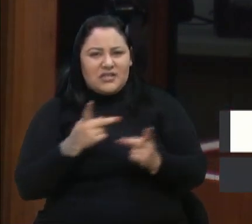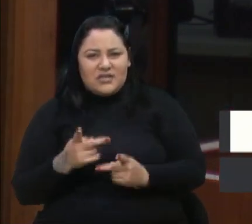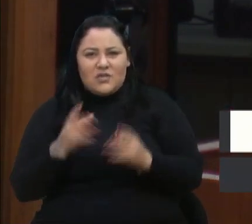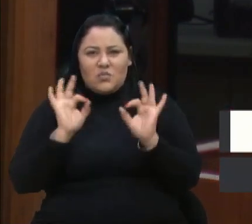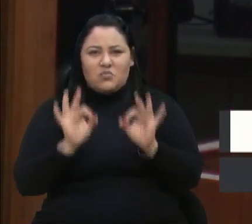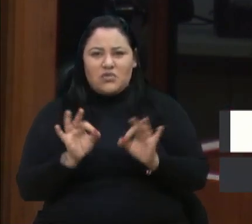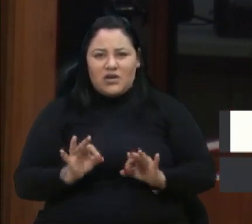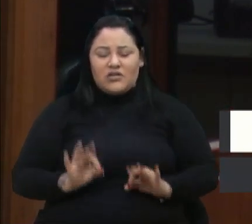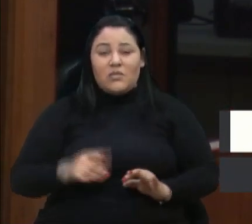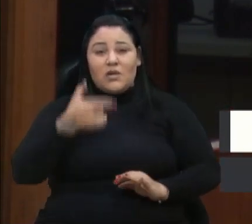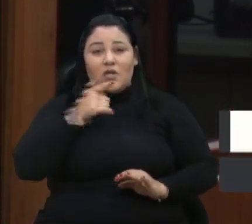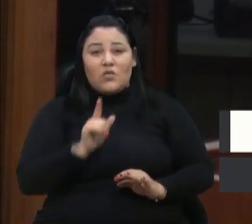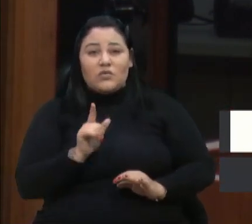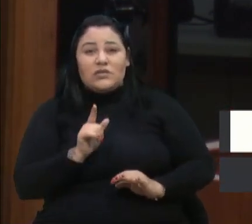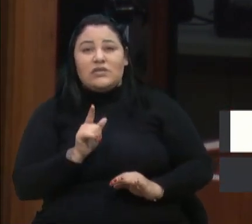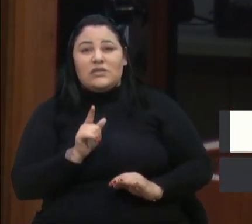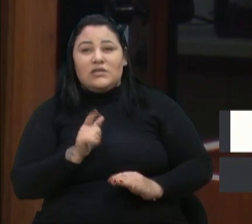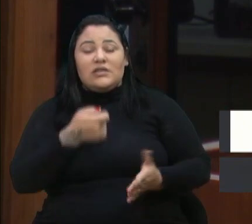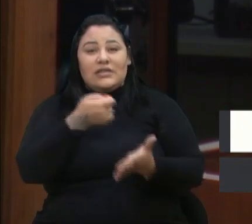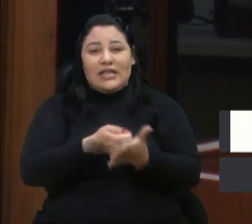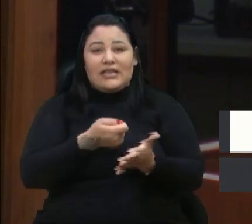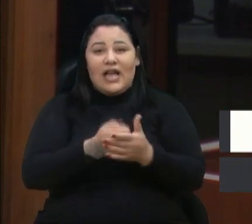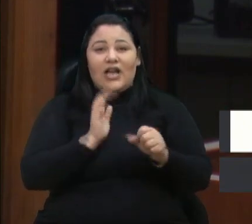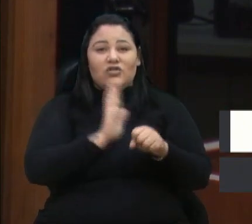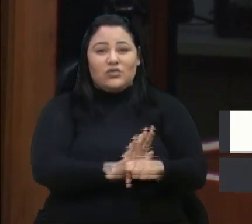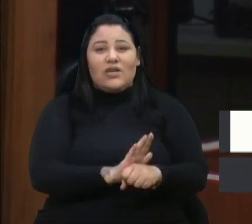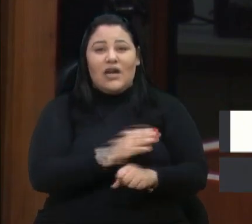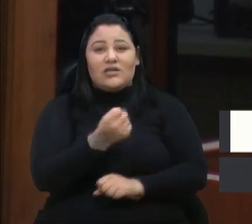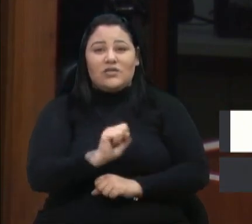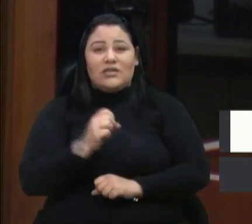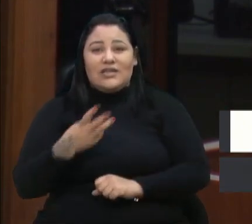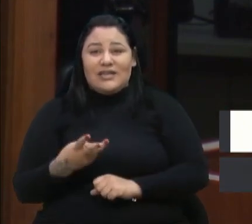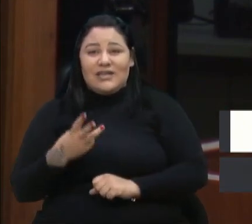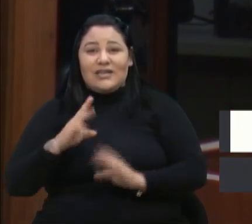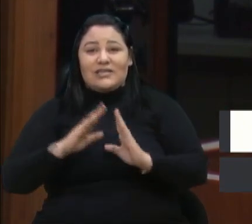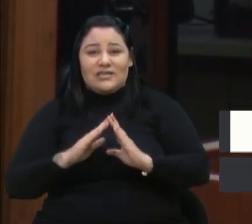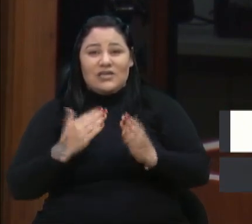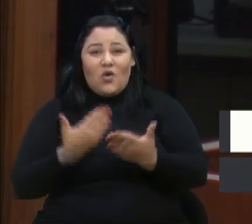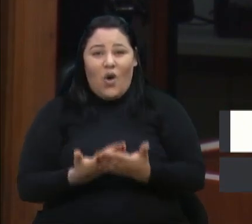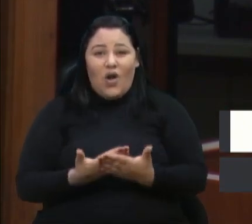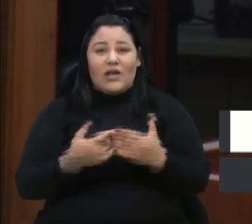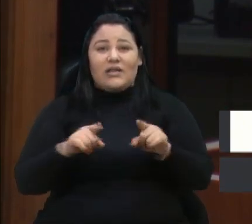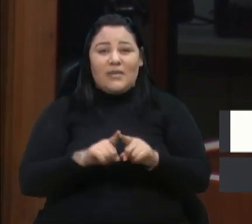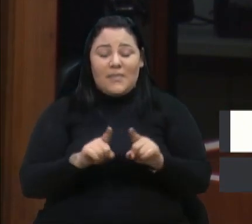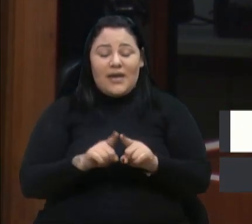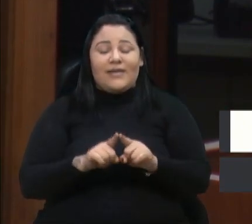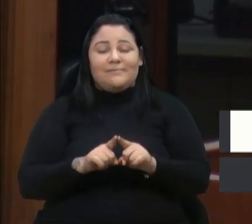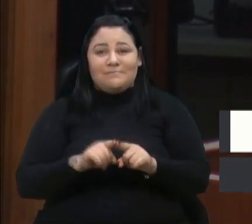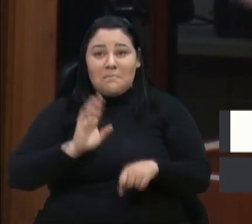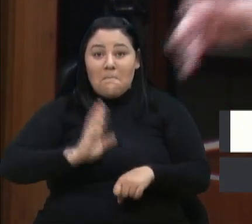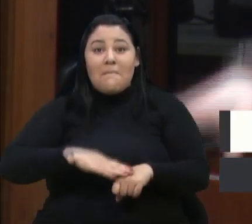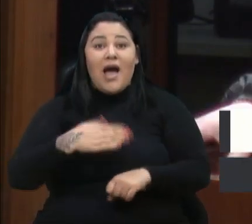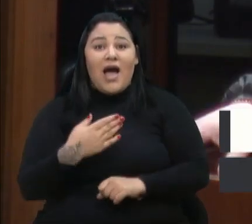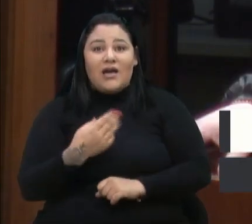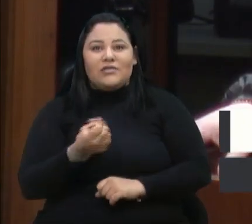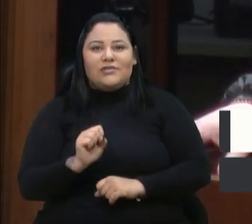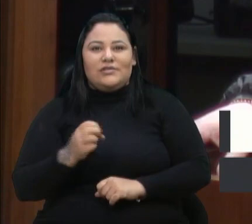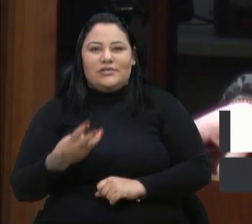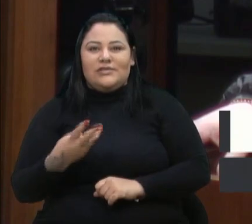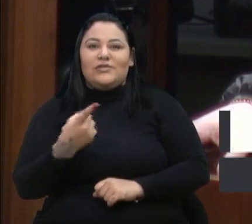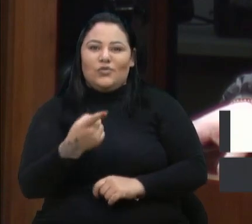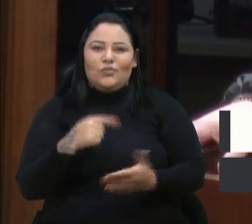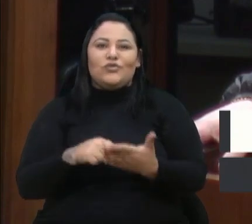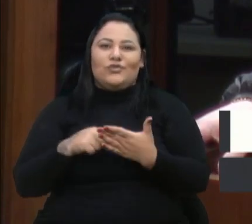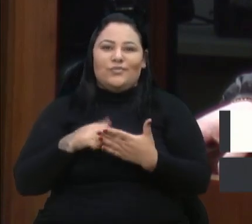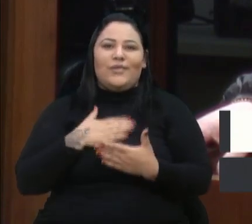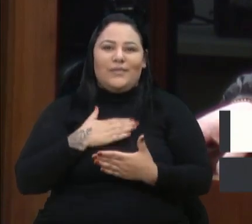para tentar contemplar essas 83 escolas e mais, até mesmo mais do que essas 83, conforme tu me mostrou. Então, tem